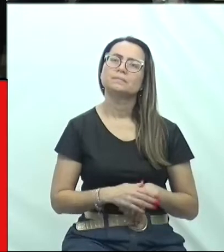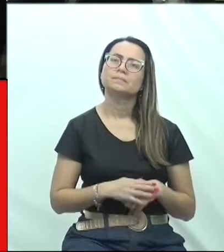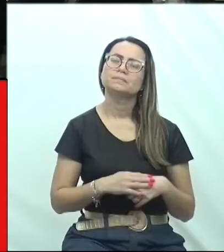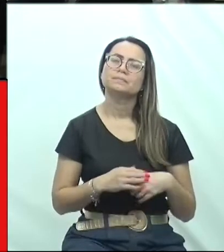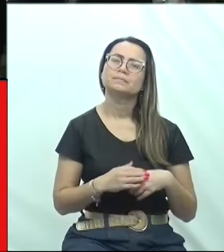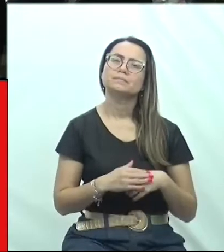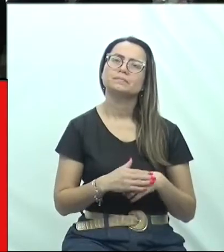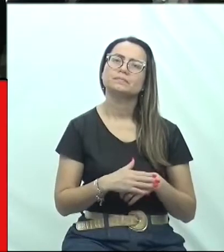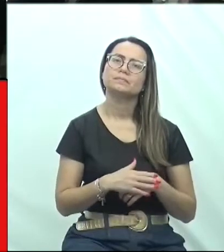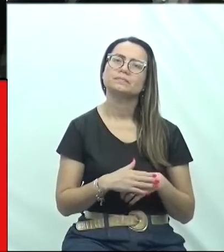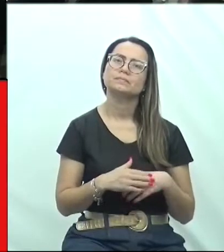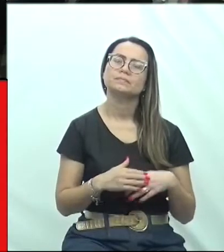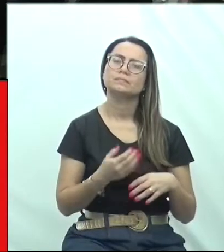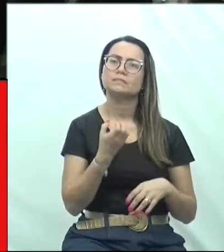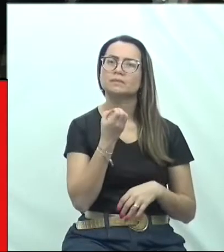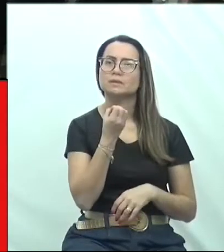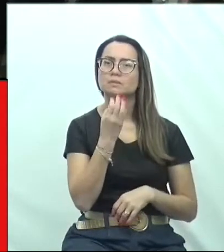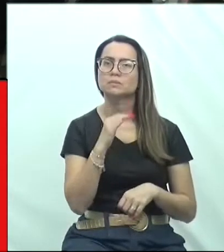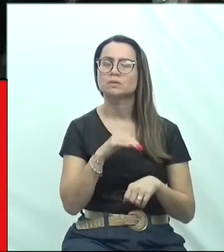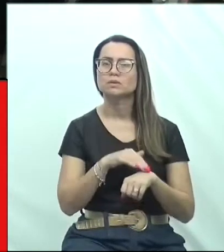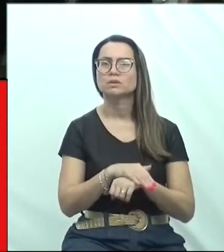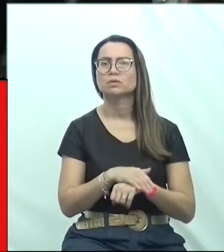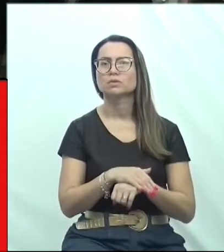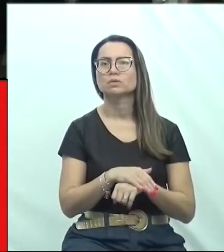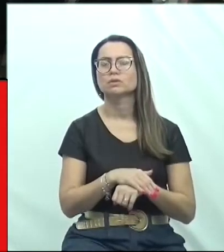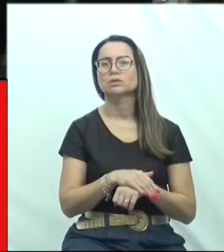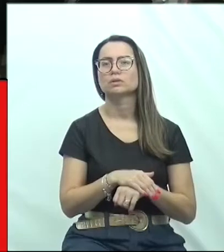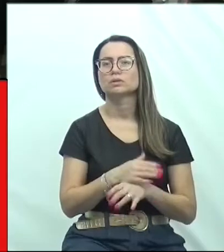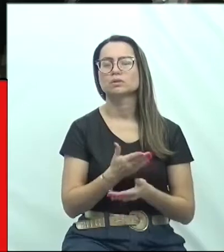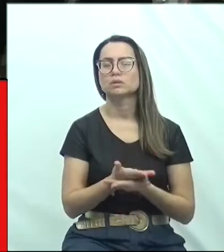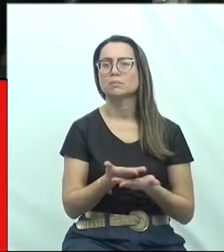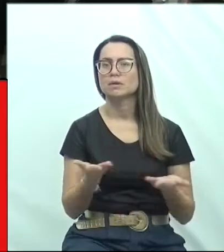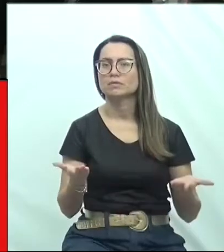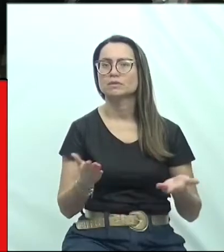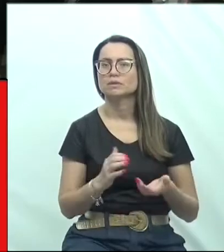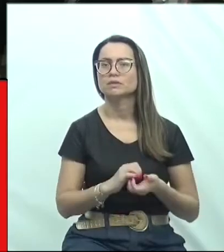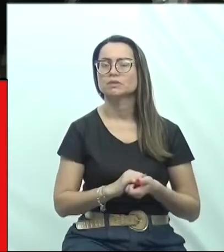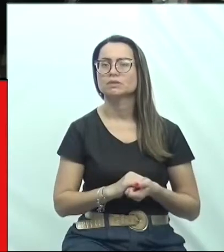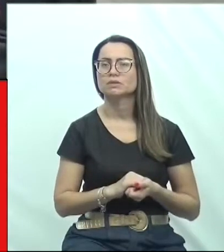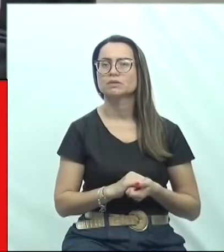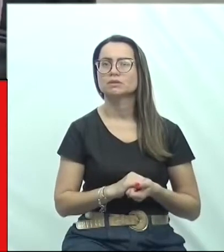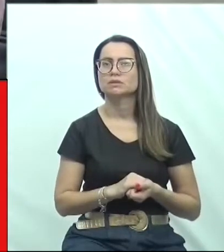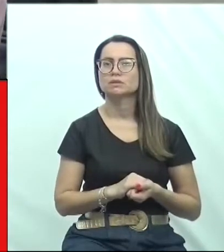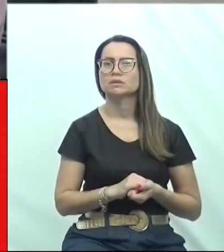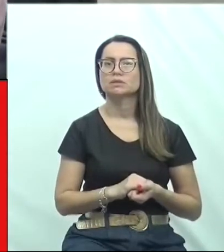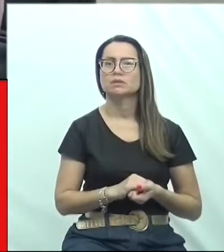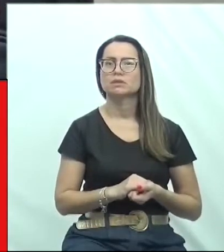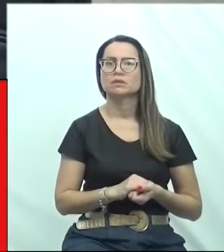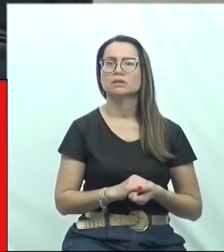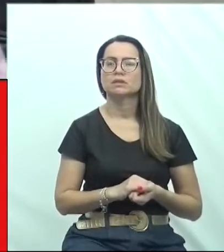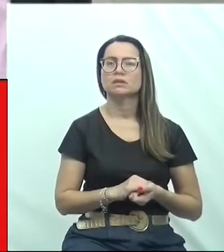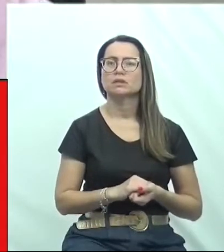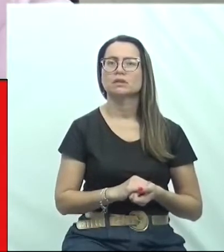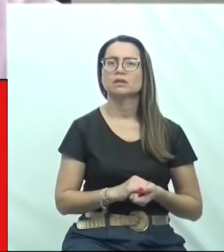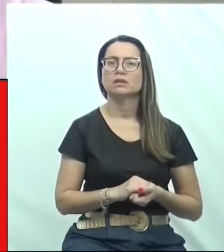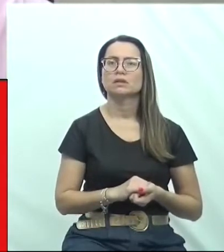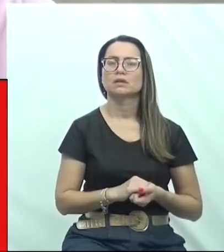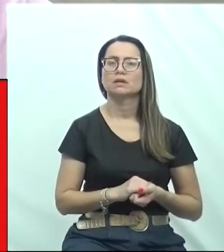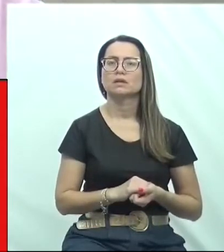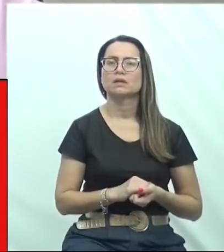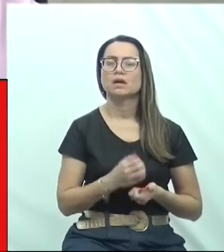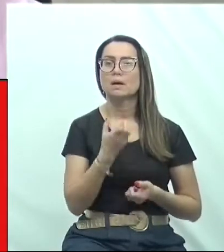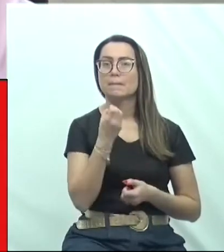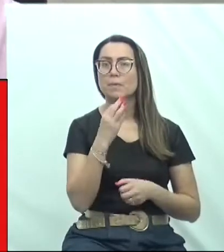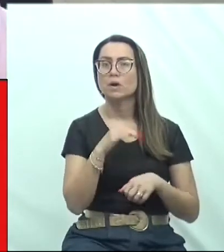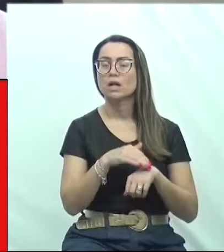vereadores. Boa noite os convidados da Casan. Boa noite. Fernanda, os engenheiros, advogado, boa noite a todos